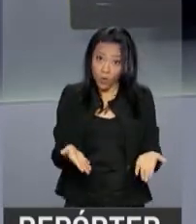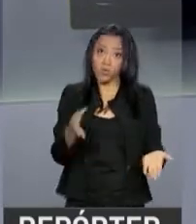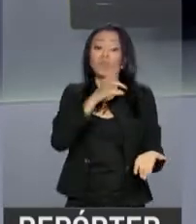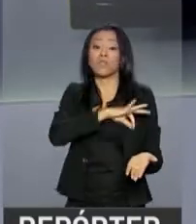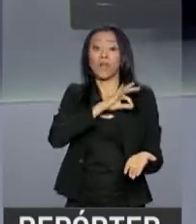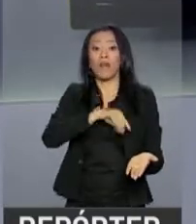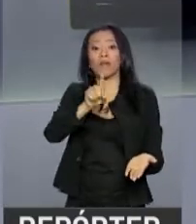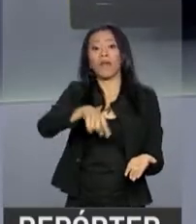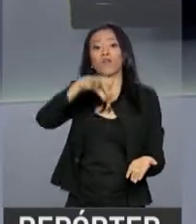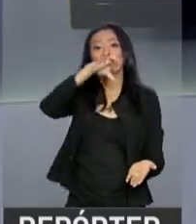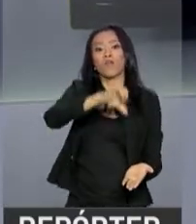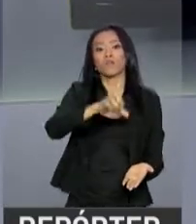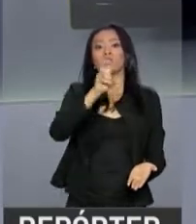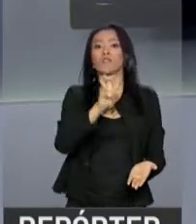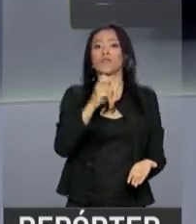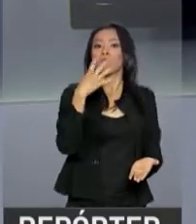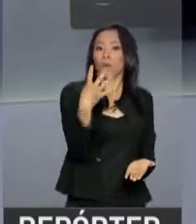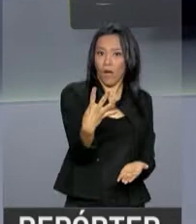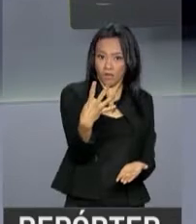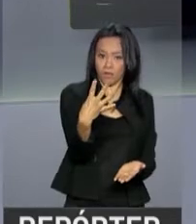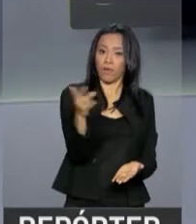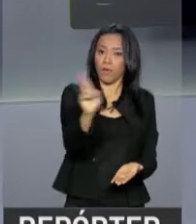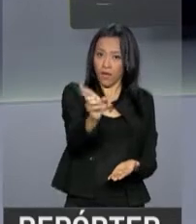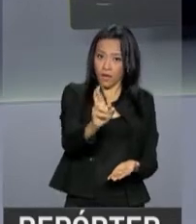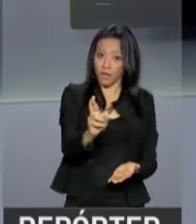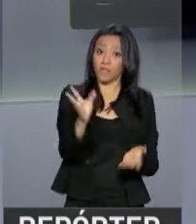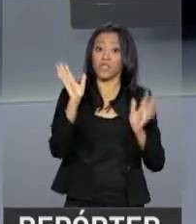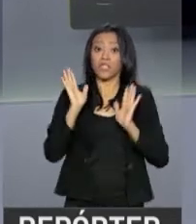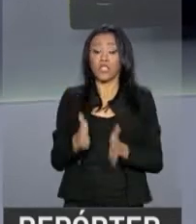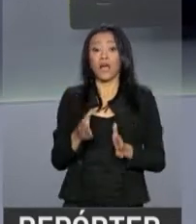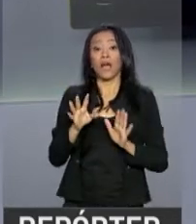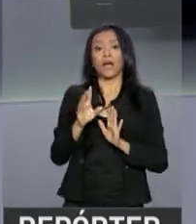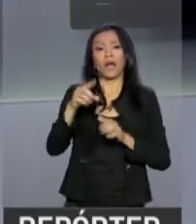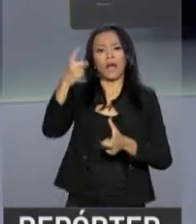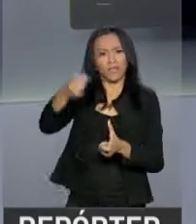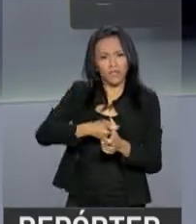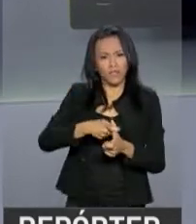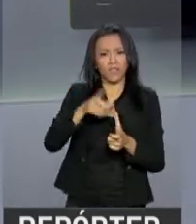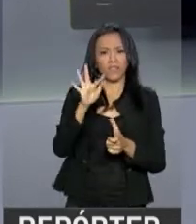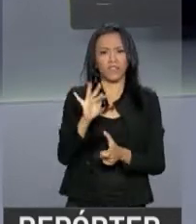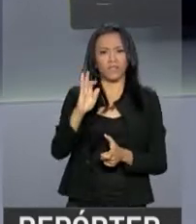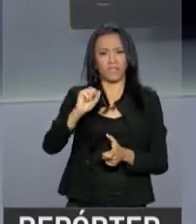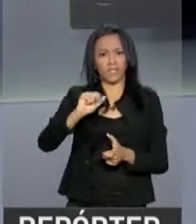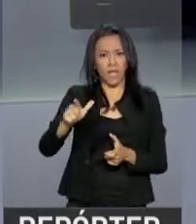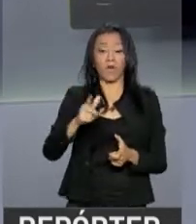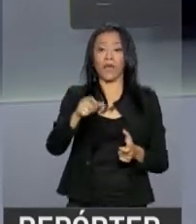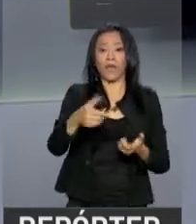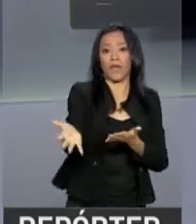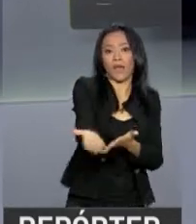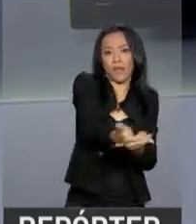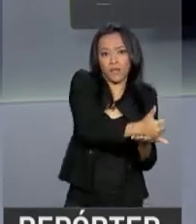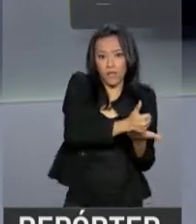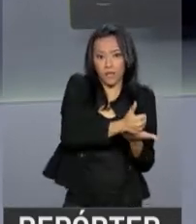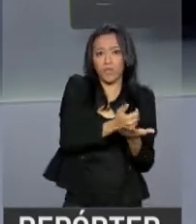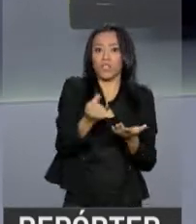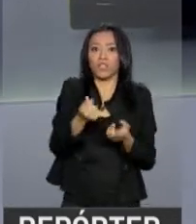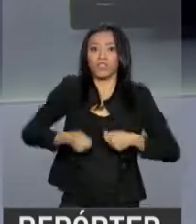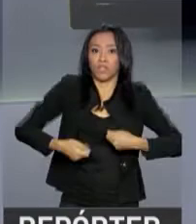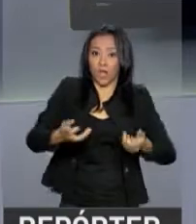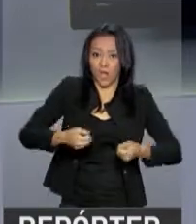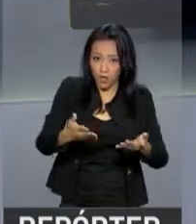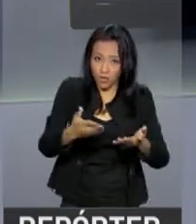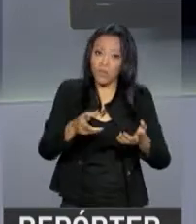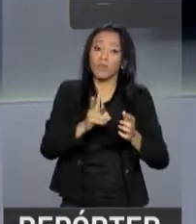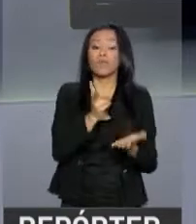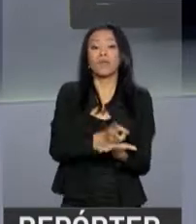de 954 reais já o déficit fiscal para o ano que vem que é a diferença entre receitas e gastos públicos está